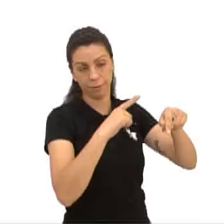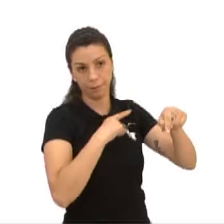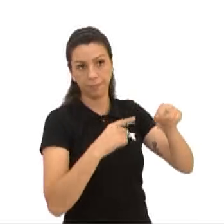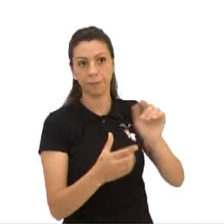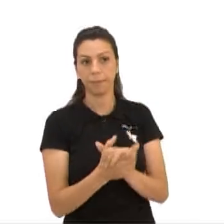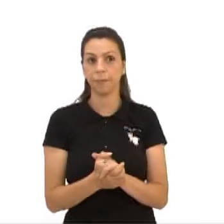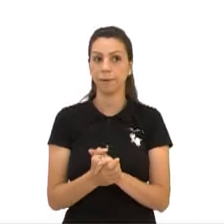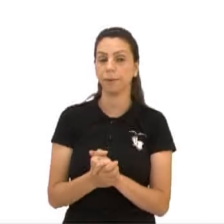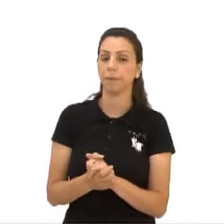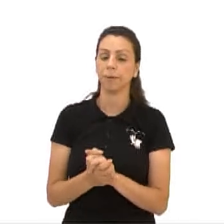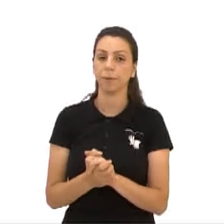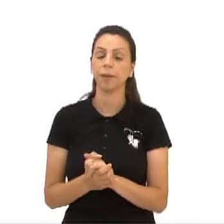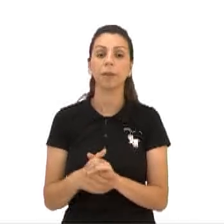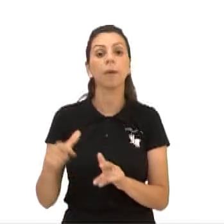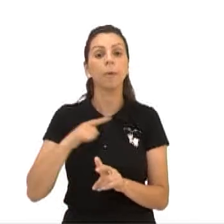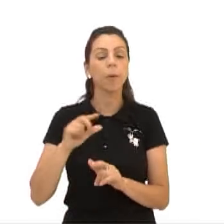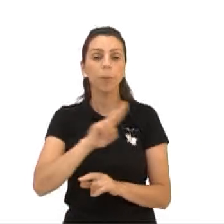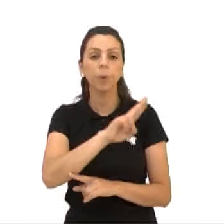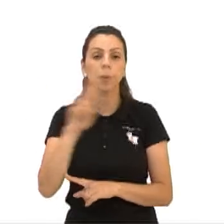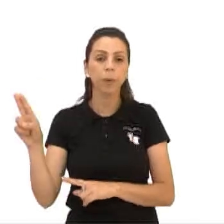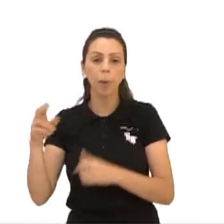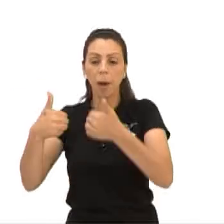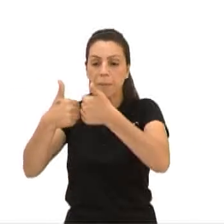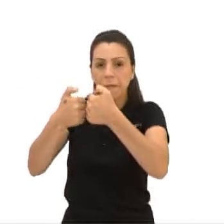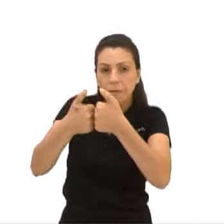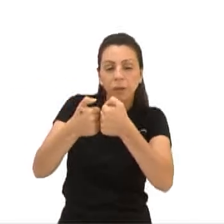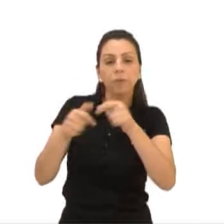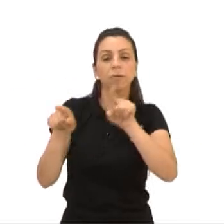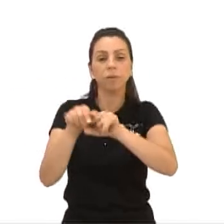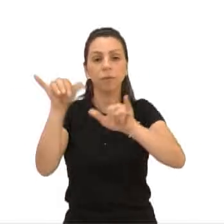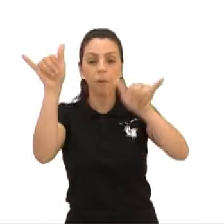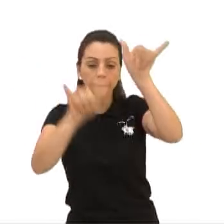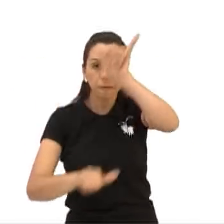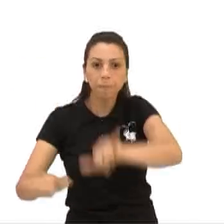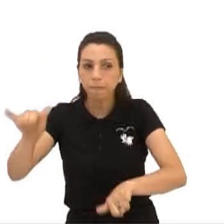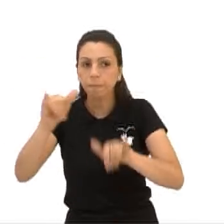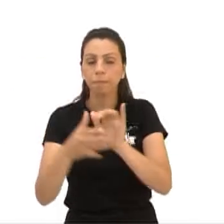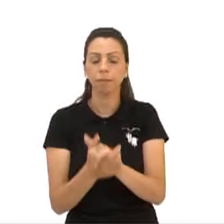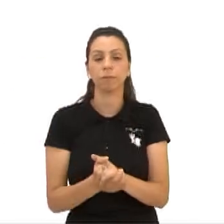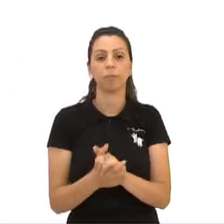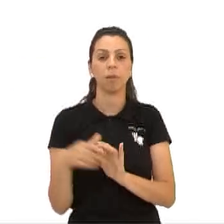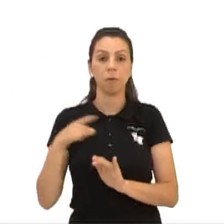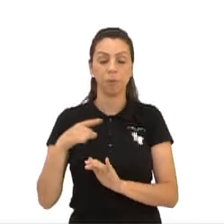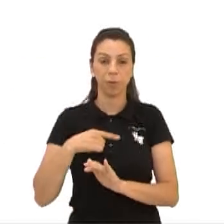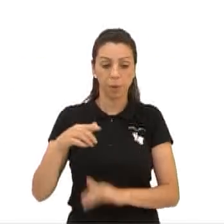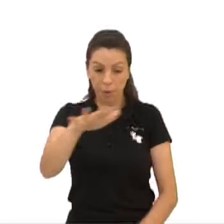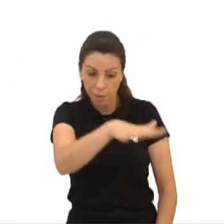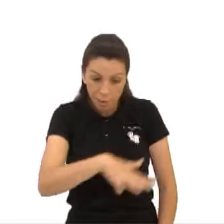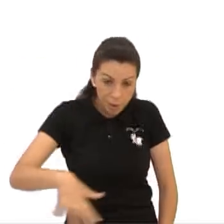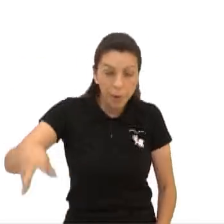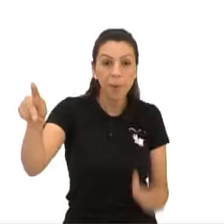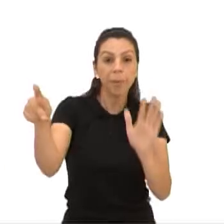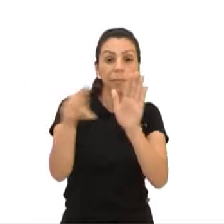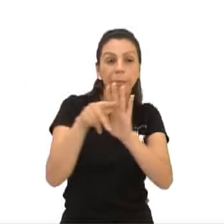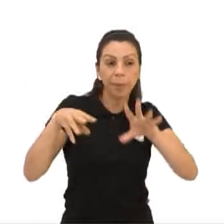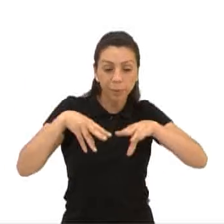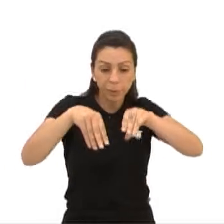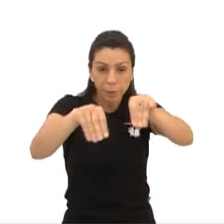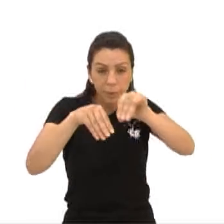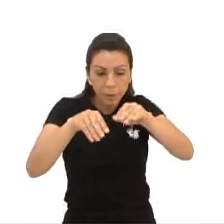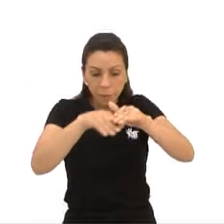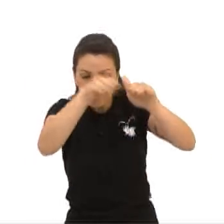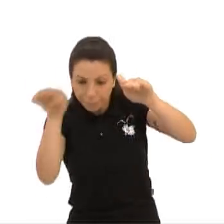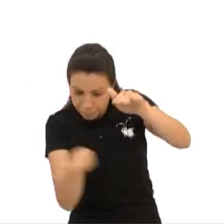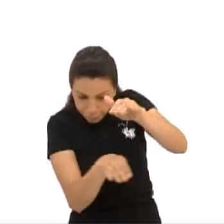de fatores físicos e fatores químicos. Entre eles eu tenho, olha aqui, um ecossistema terrestre e aqui embaixo o ecossistema aquático.